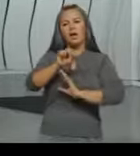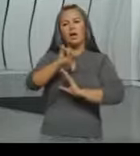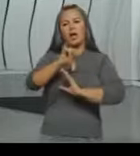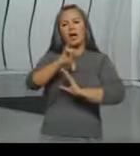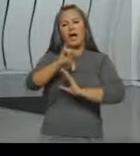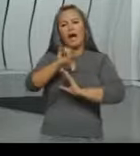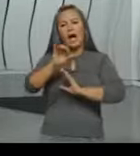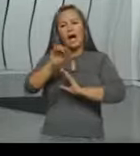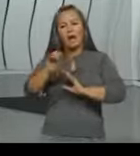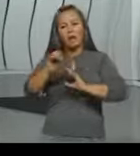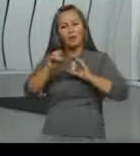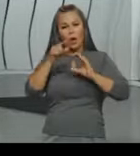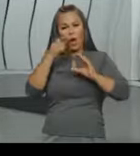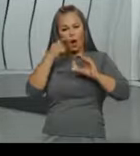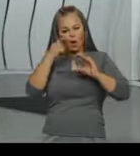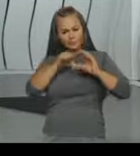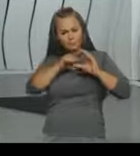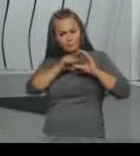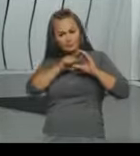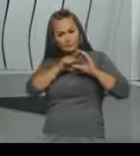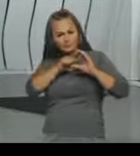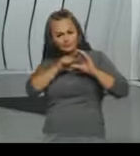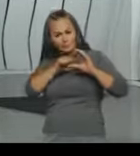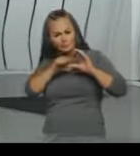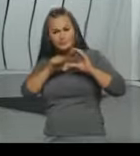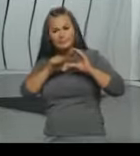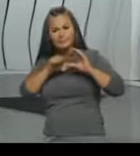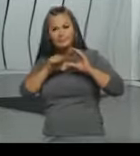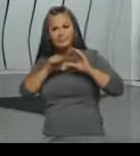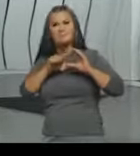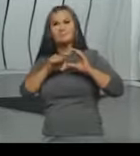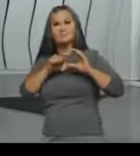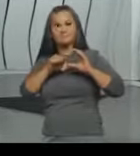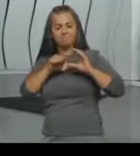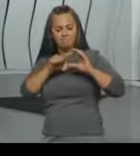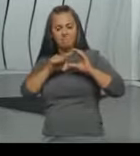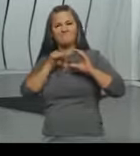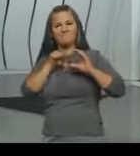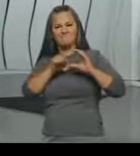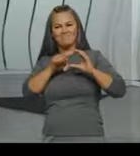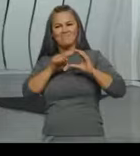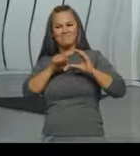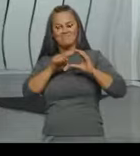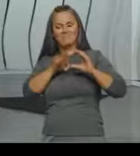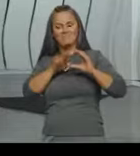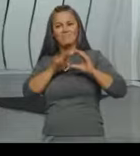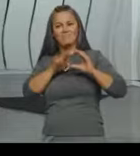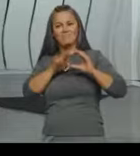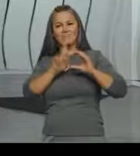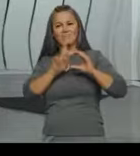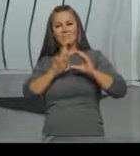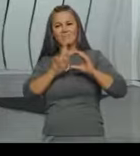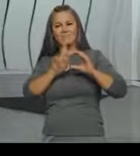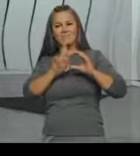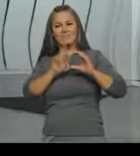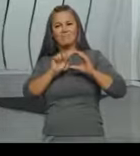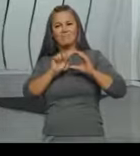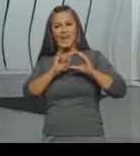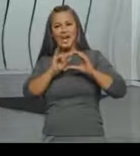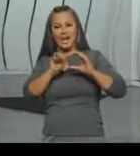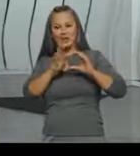da bicicleta, isso aqui representa o aro, olha. Opa! Isso aqui representa o nosso aro,